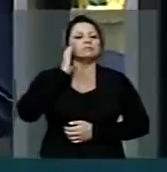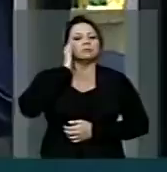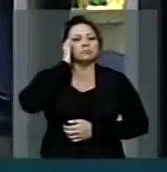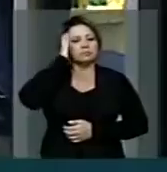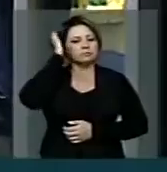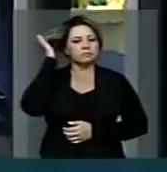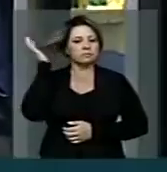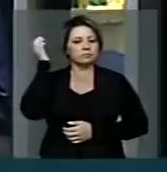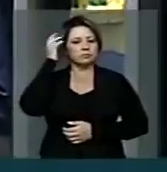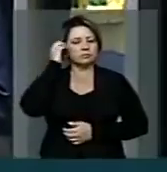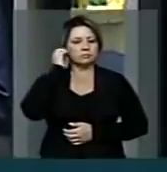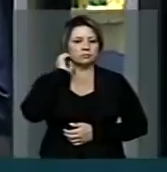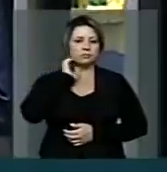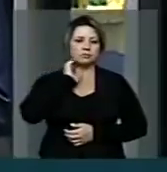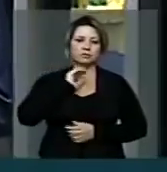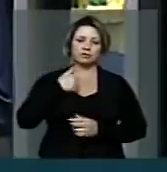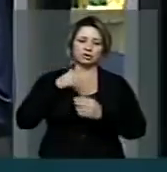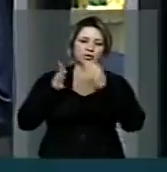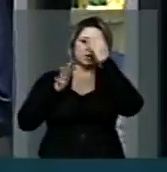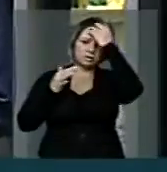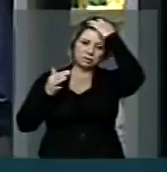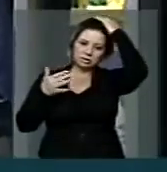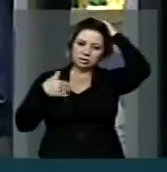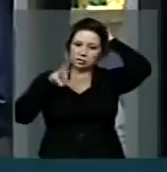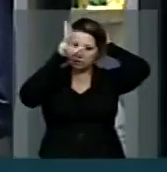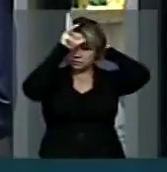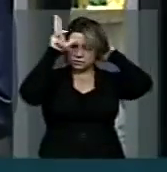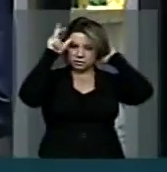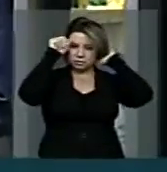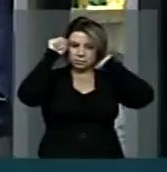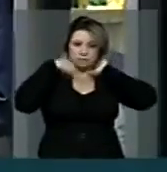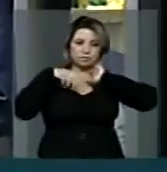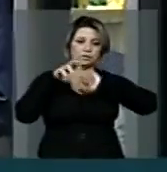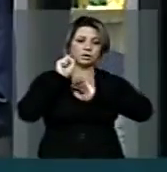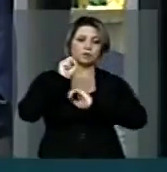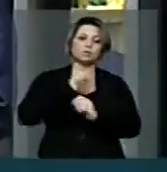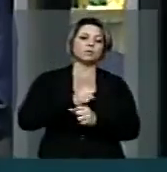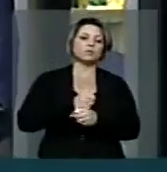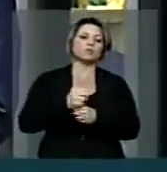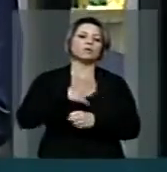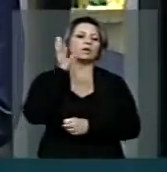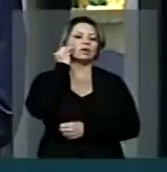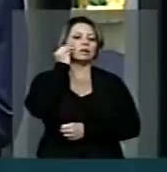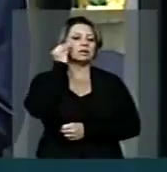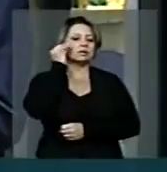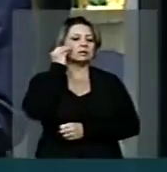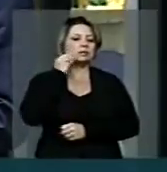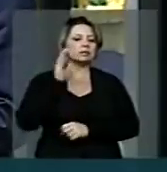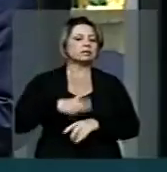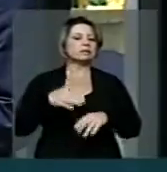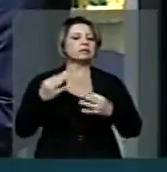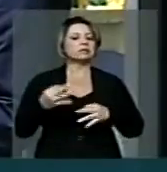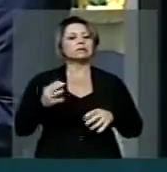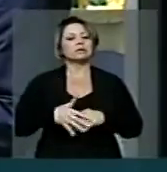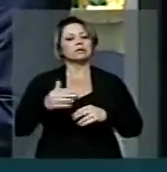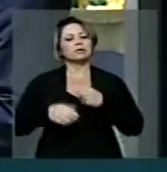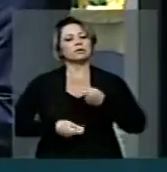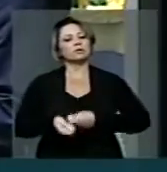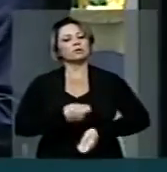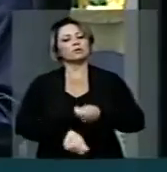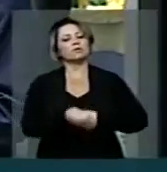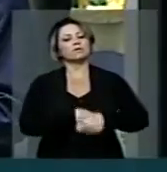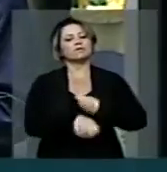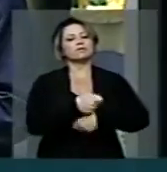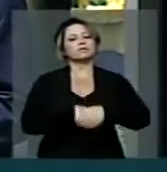Eu fui prefeito 8 anos e senti de perto a importância do investimento